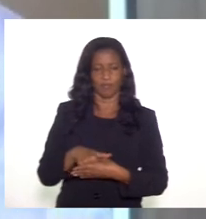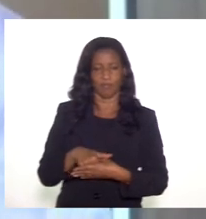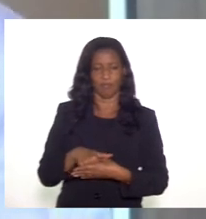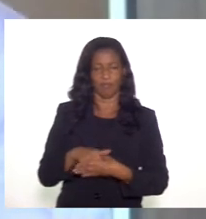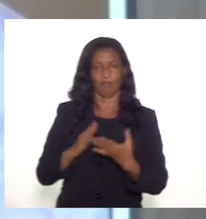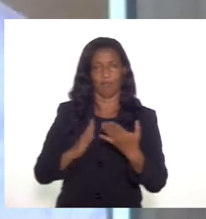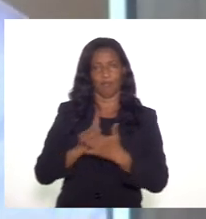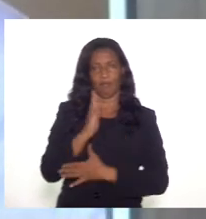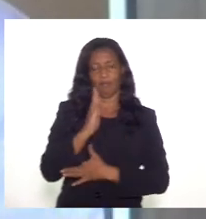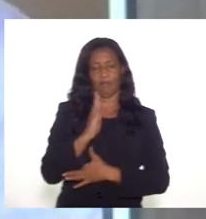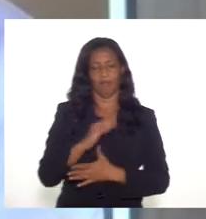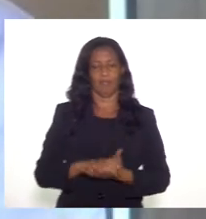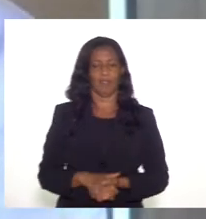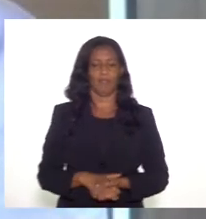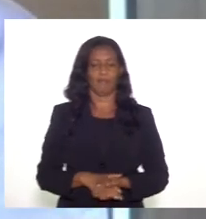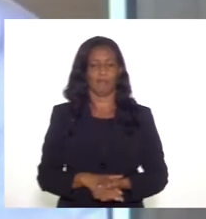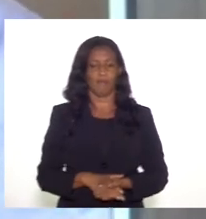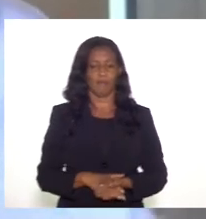Aprovado.